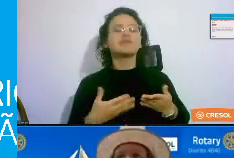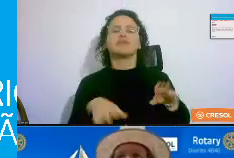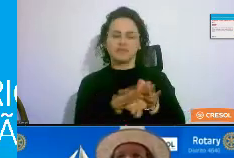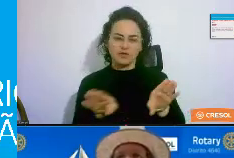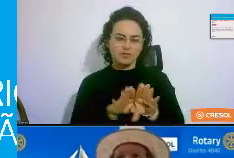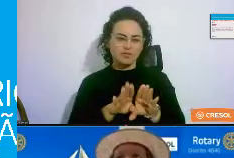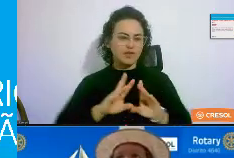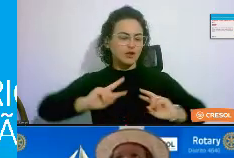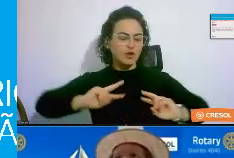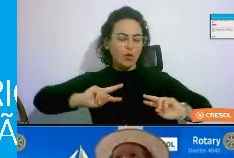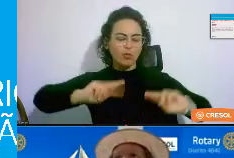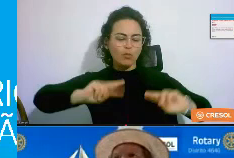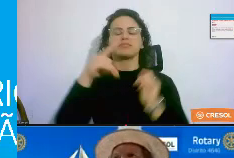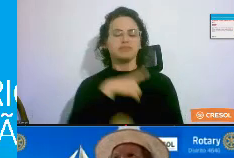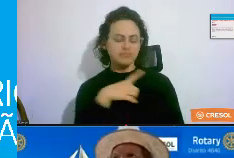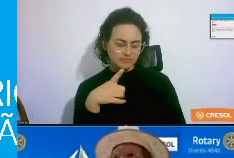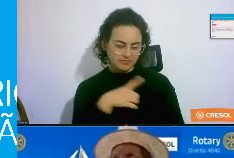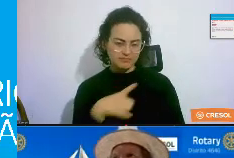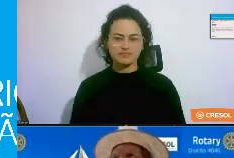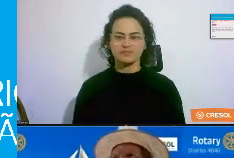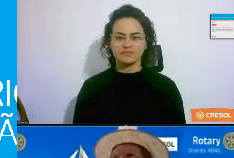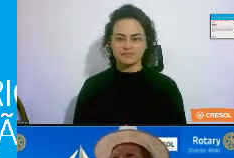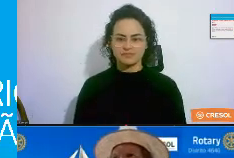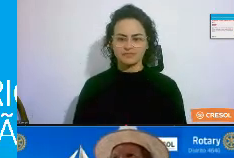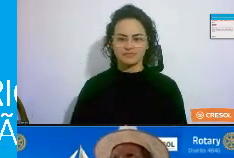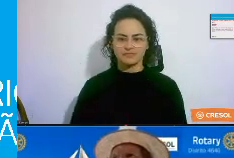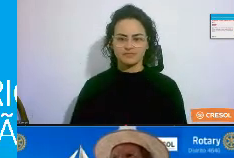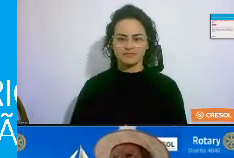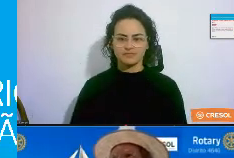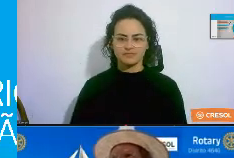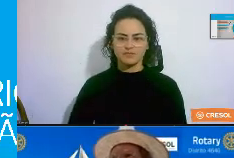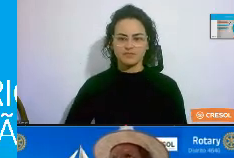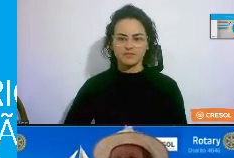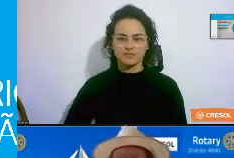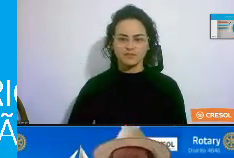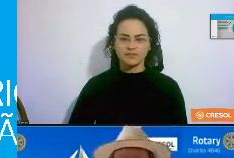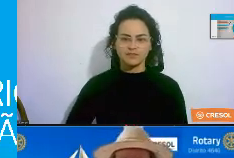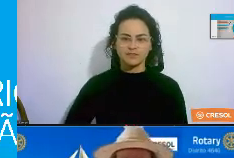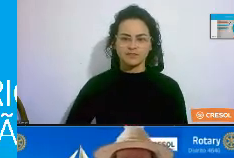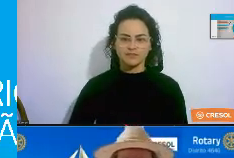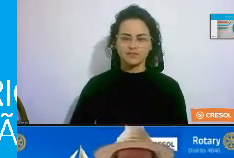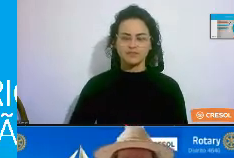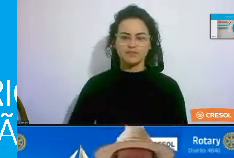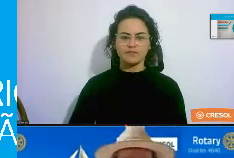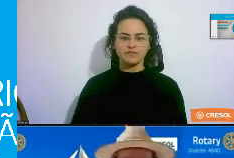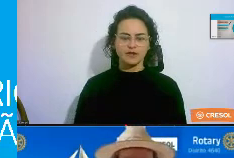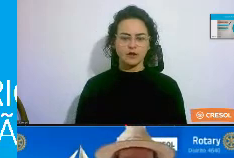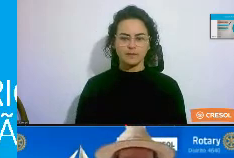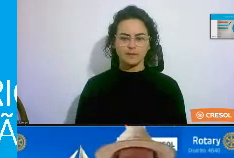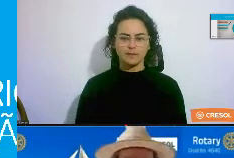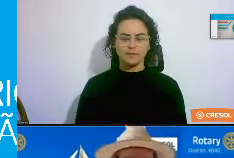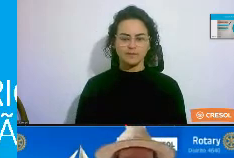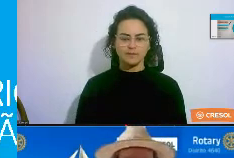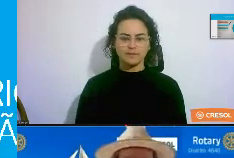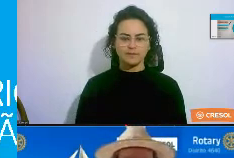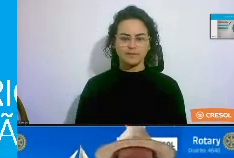Triplicado, quadruplicado, porque isso é bíblico, né? E consta na nossa Bíblia que quem ajuda, você faz bem as pessoas.